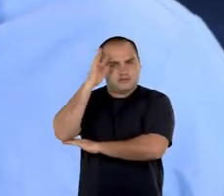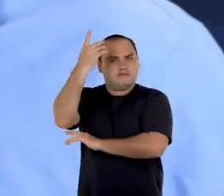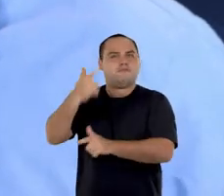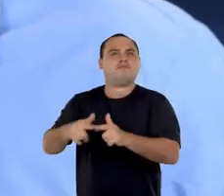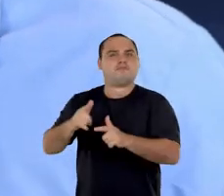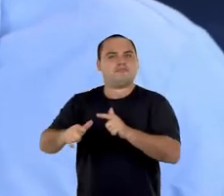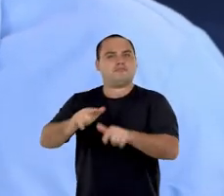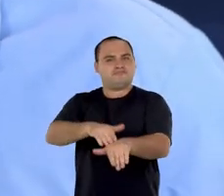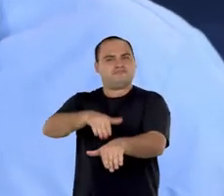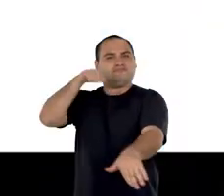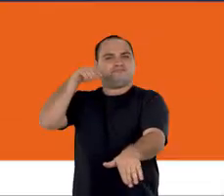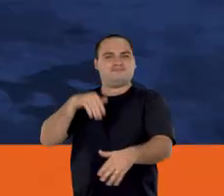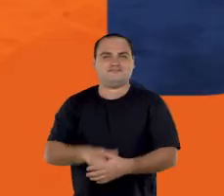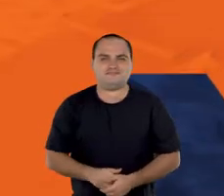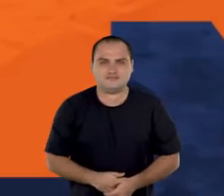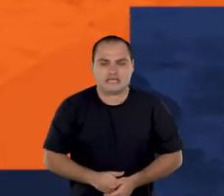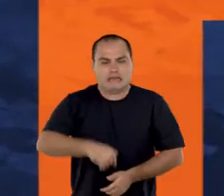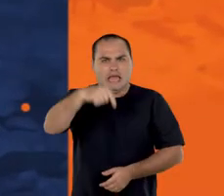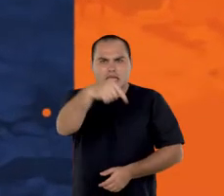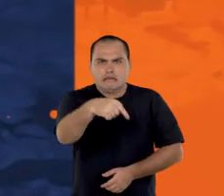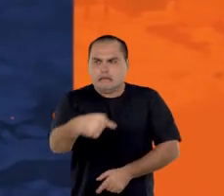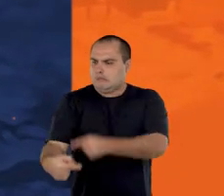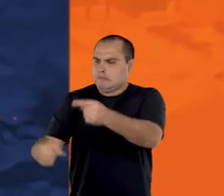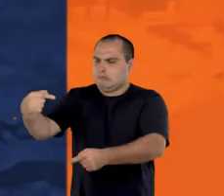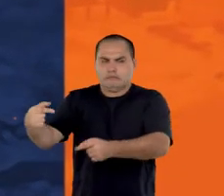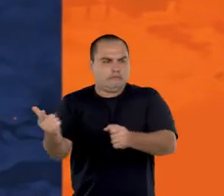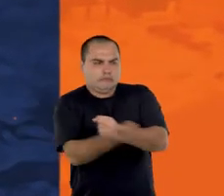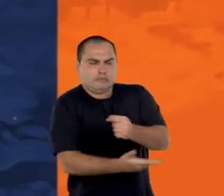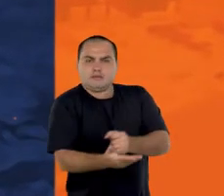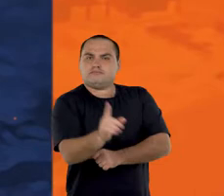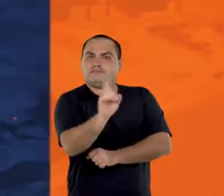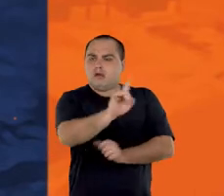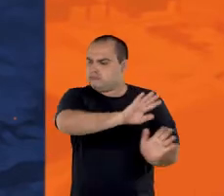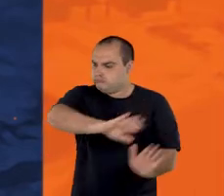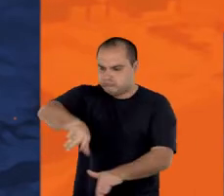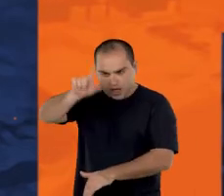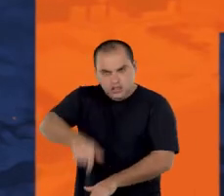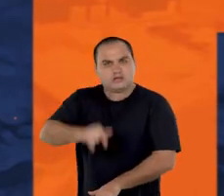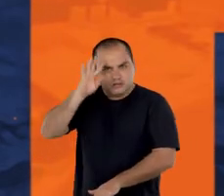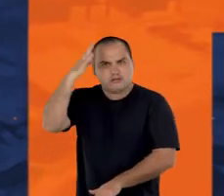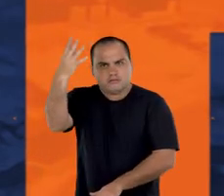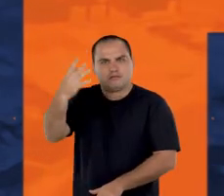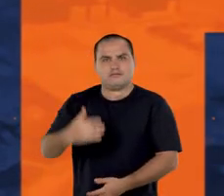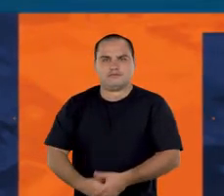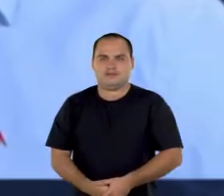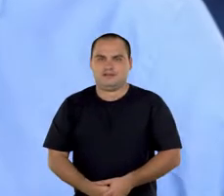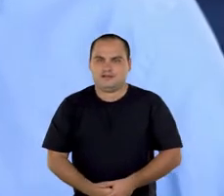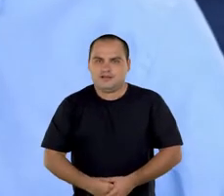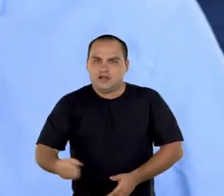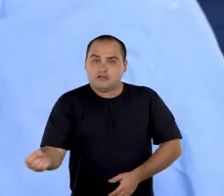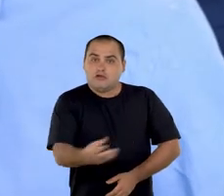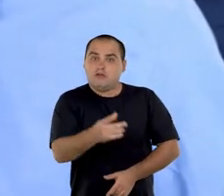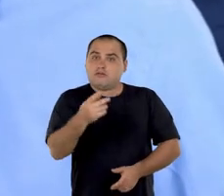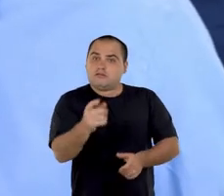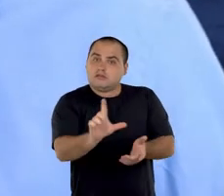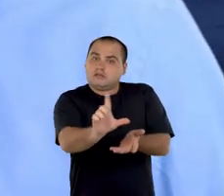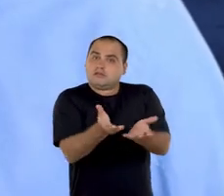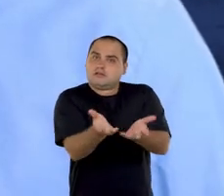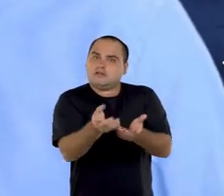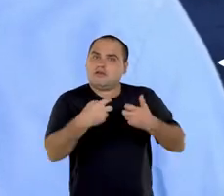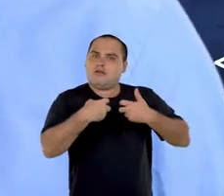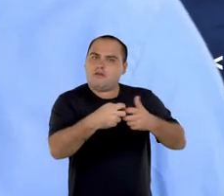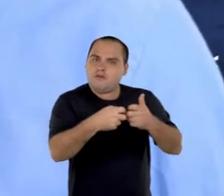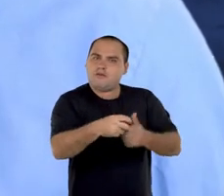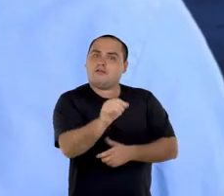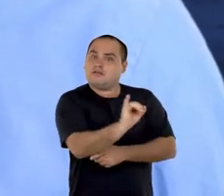o problema do trânsito. Aqui não tem oposição e nem situação. Aqui tem solução. Nova licitação do